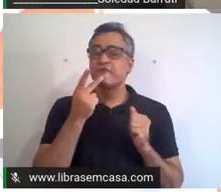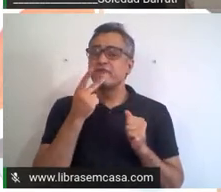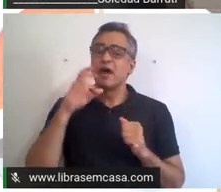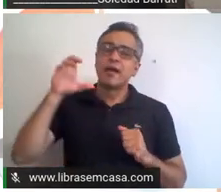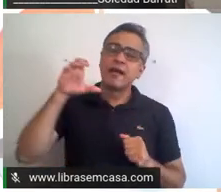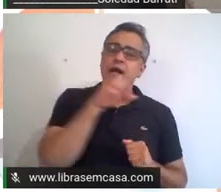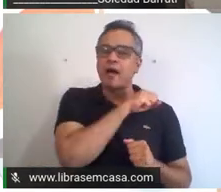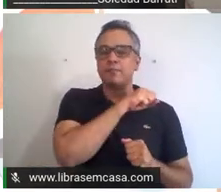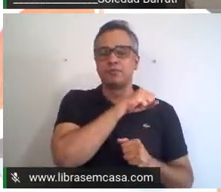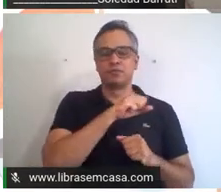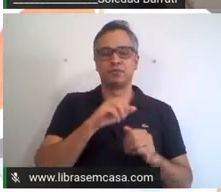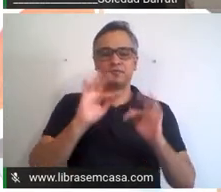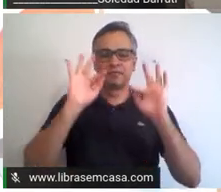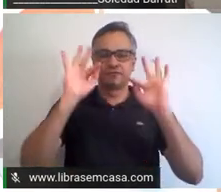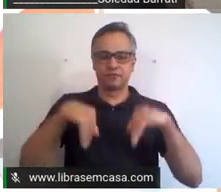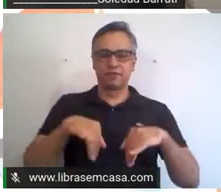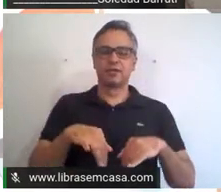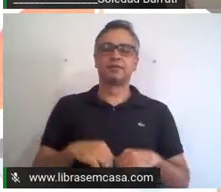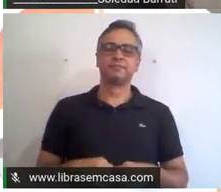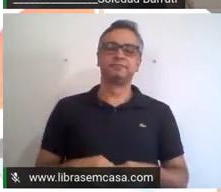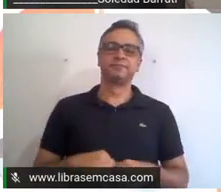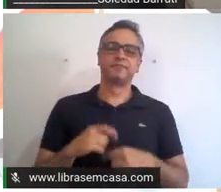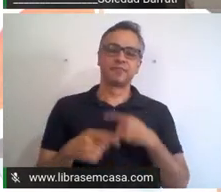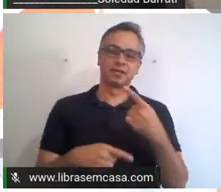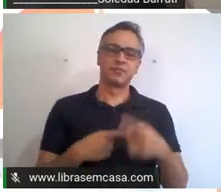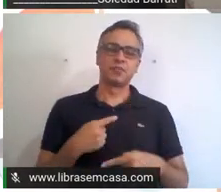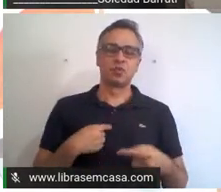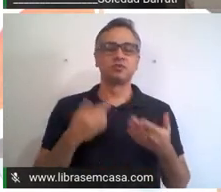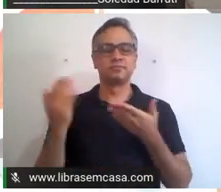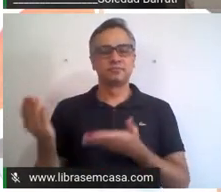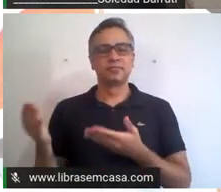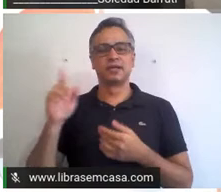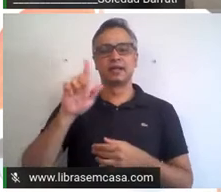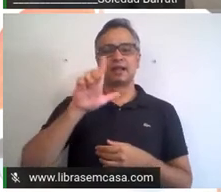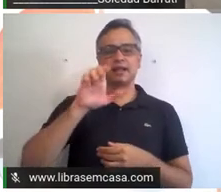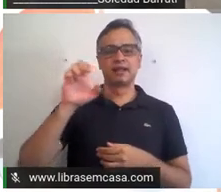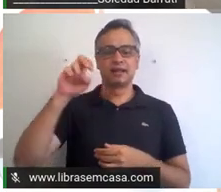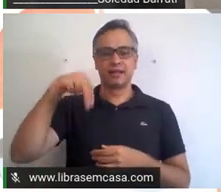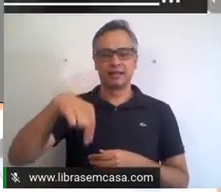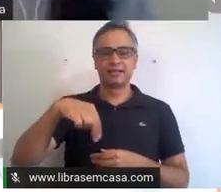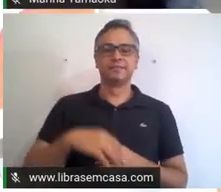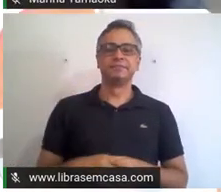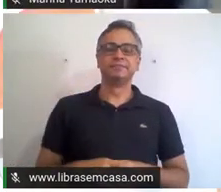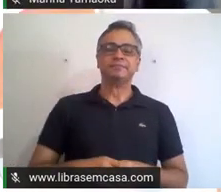final, e aí depois eu retomo a palavra e passo para o Glenn. Então, Soledad, se você quiser começar.